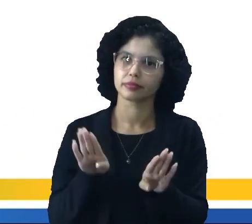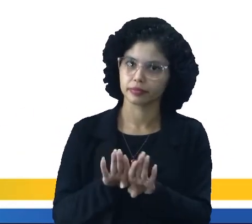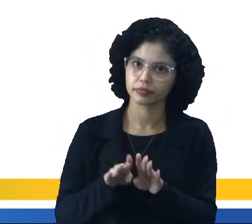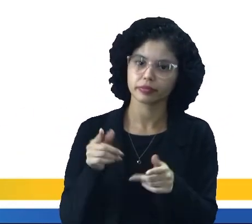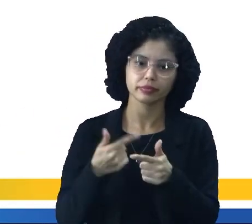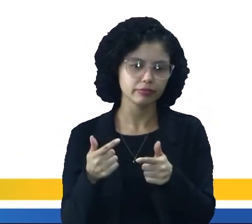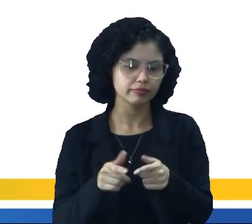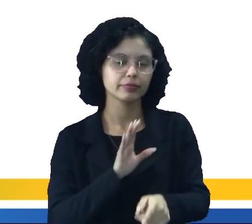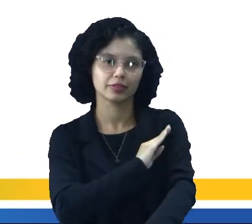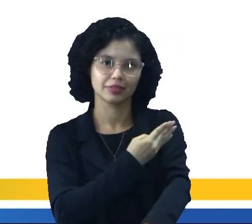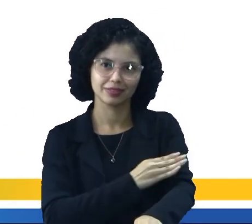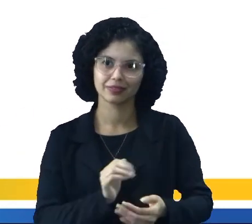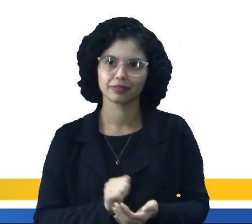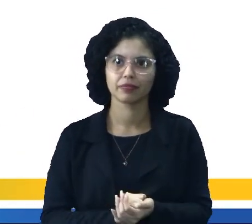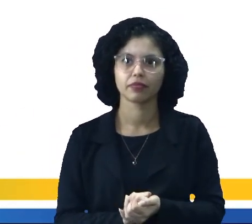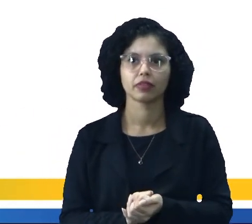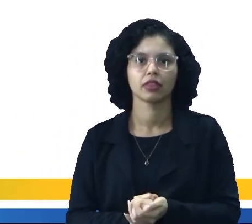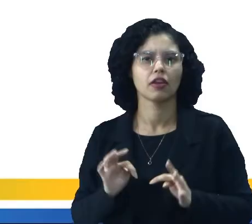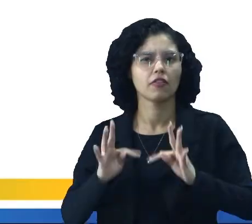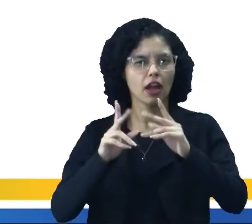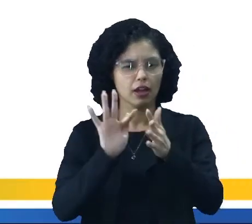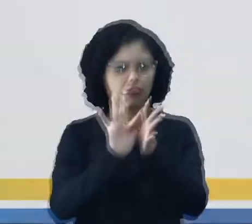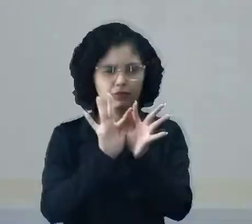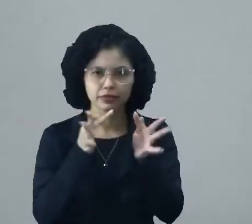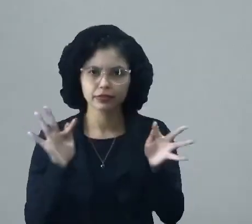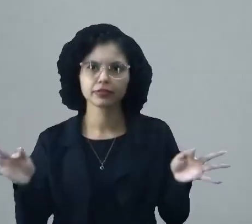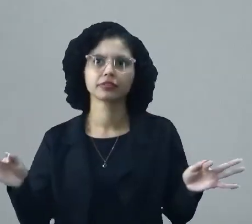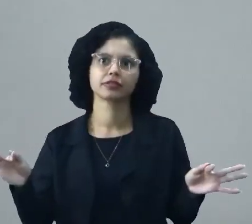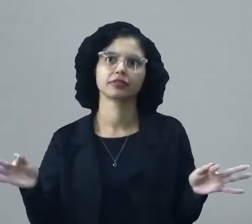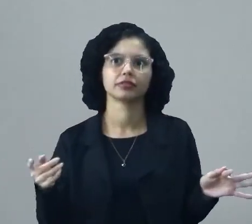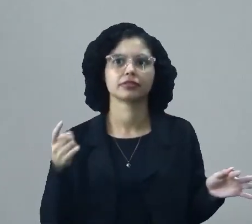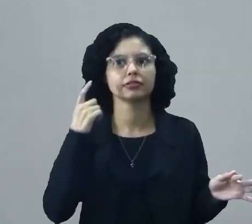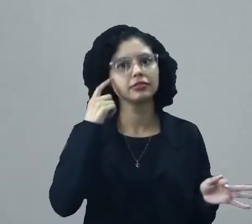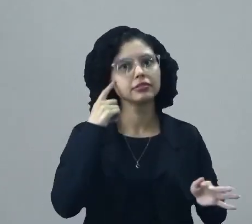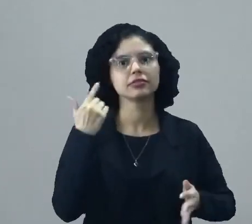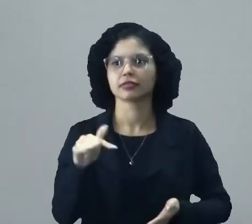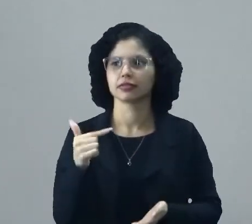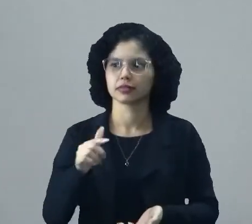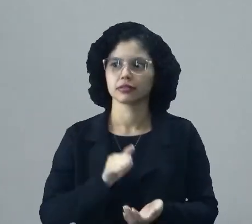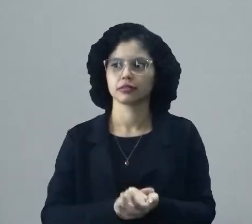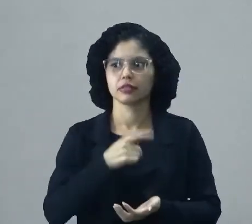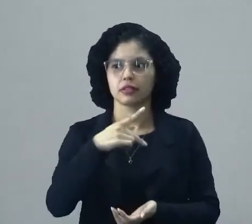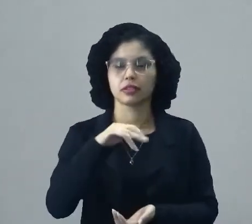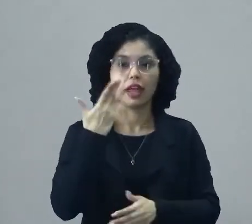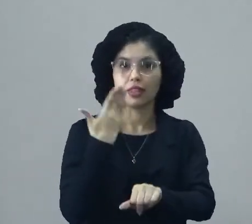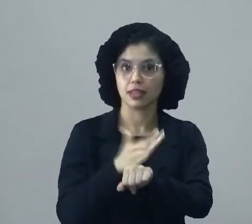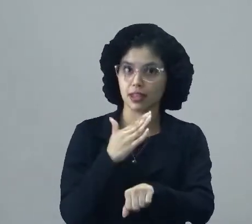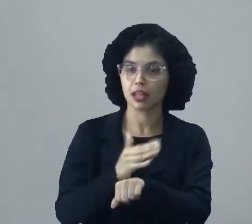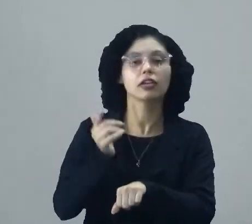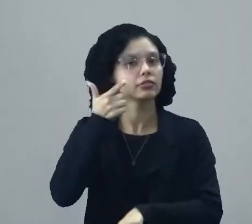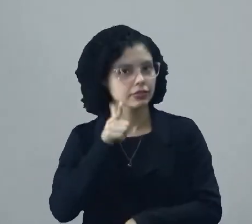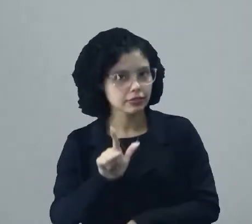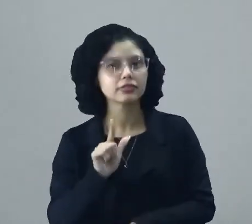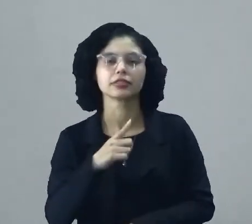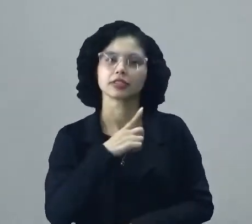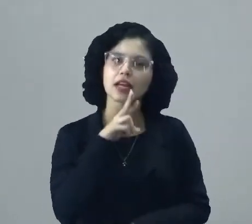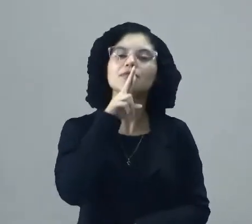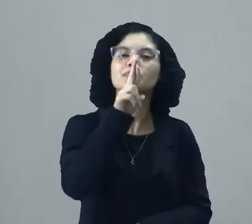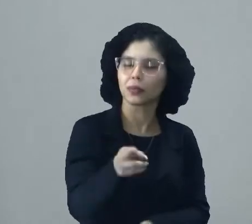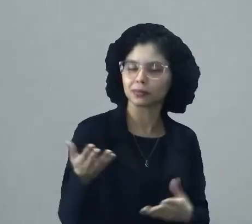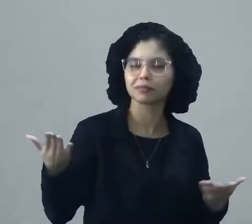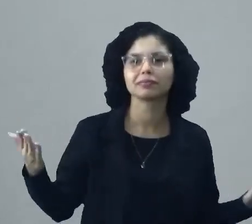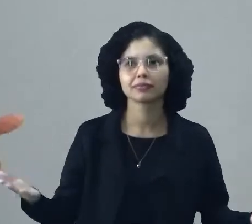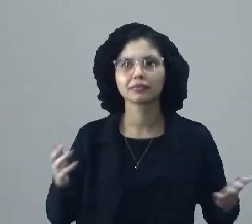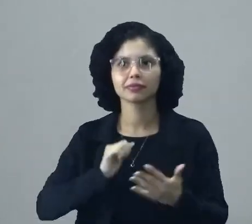aquela reflexão daquela frase que todo mundo diz, no pain, no gain. É treinando que se tem resultados,